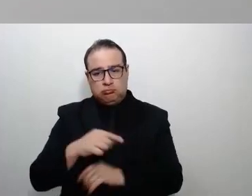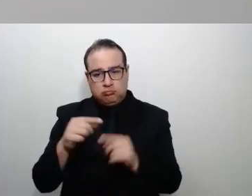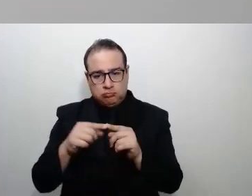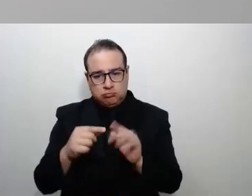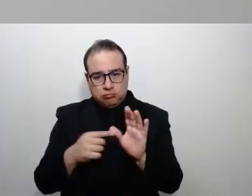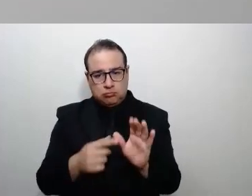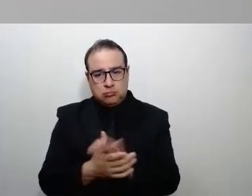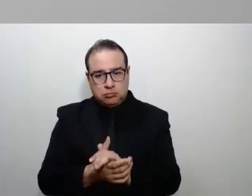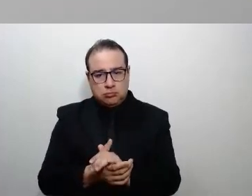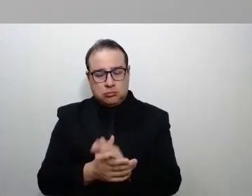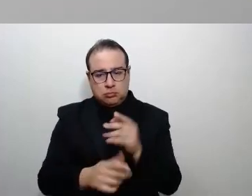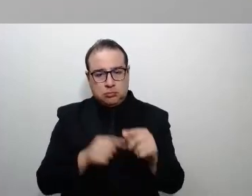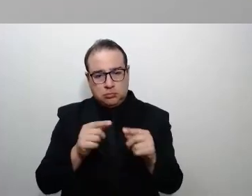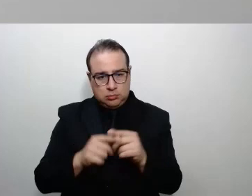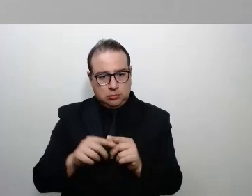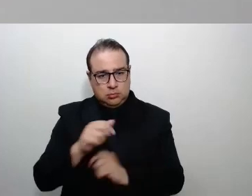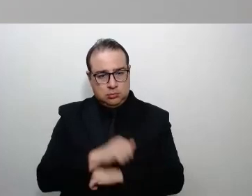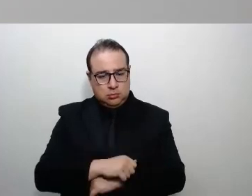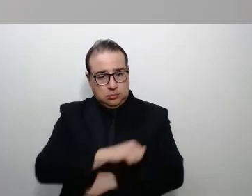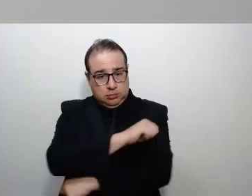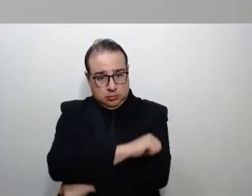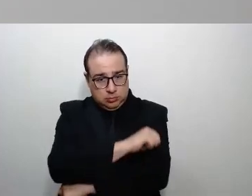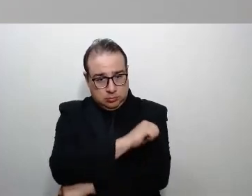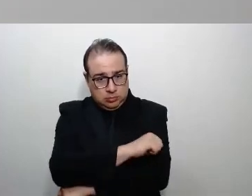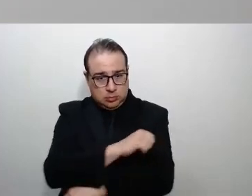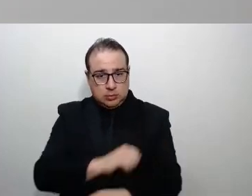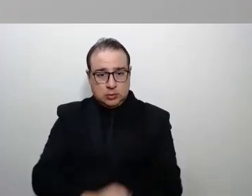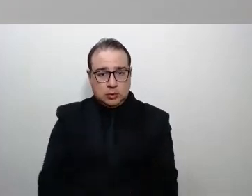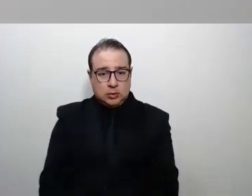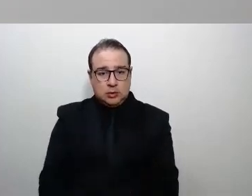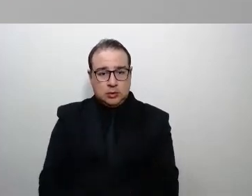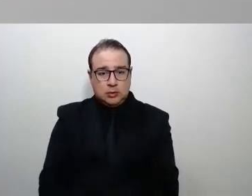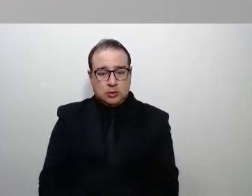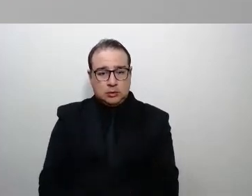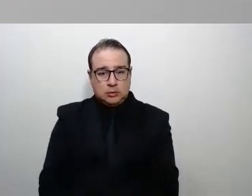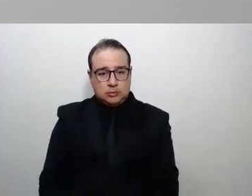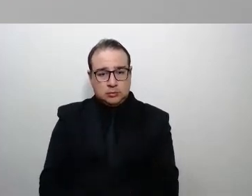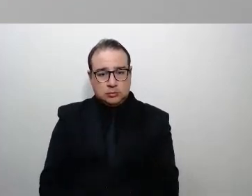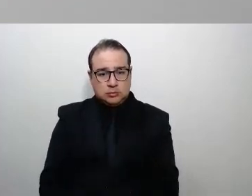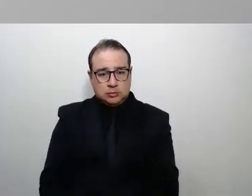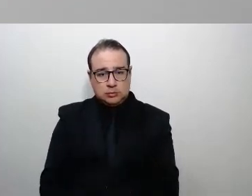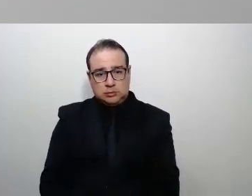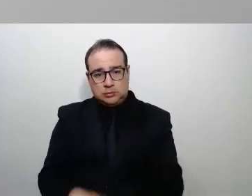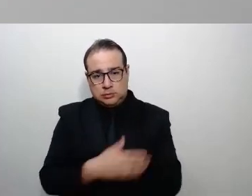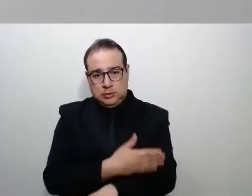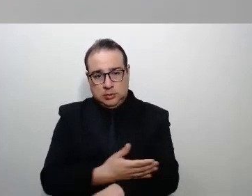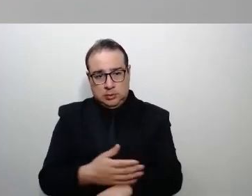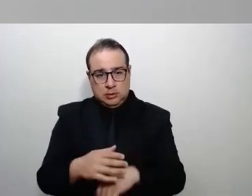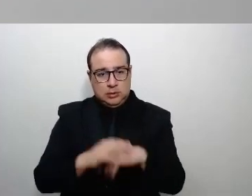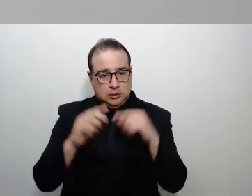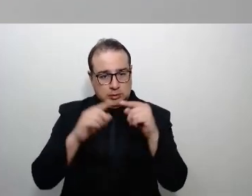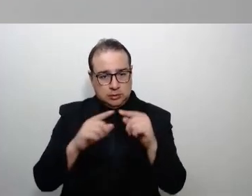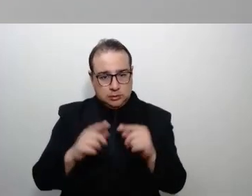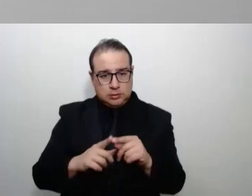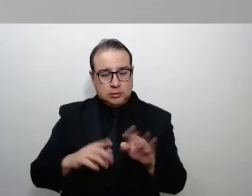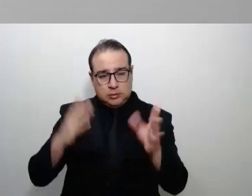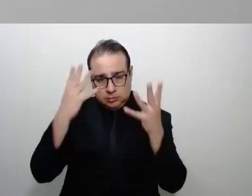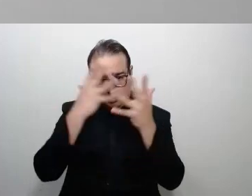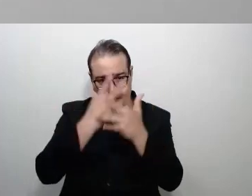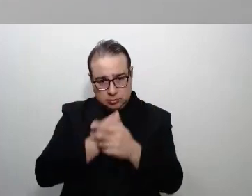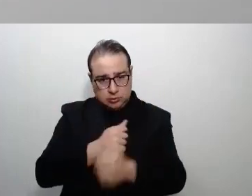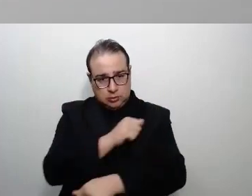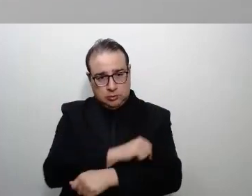no meu caso sou do Rio de Janeiro acostumado com as belezas naturais a gente se espanta